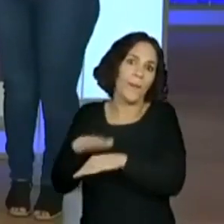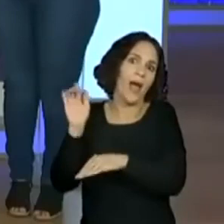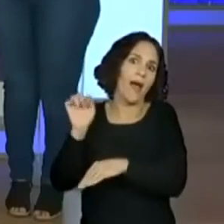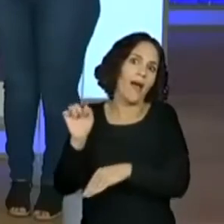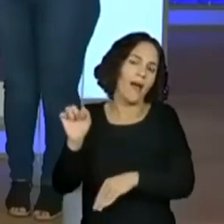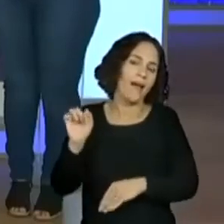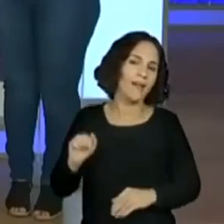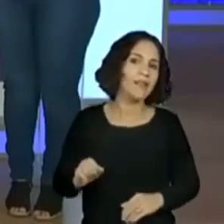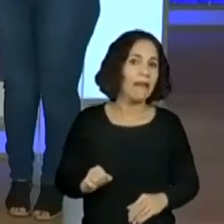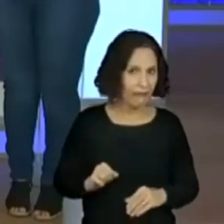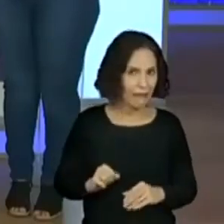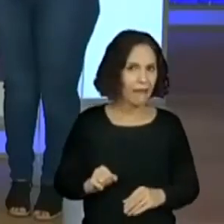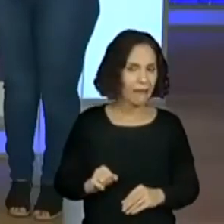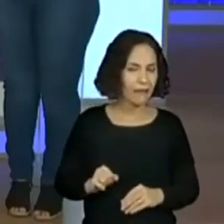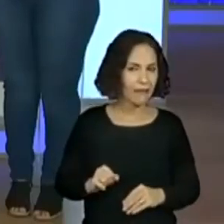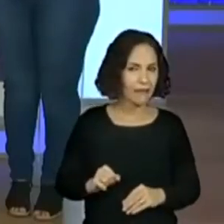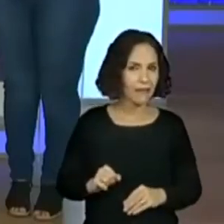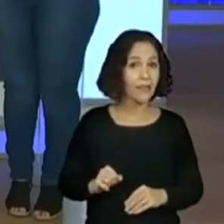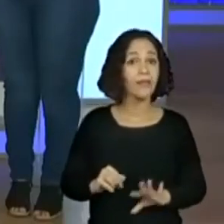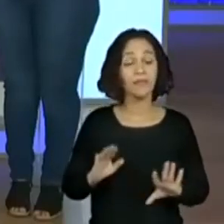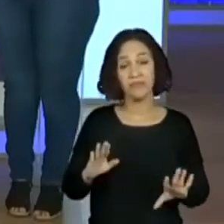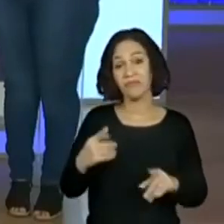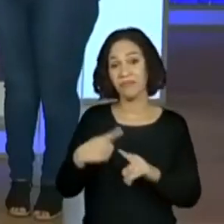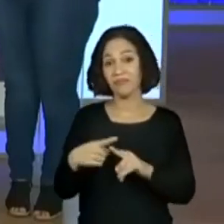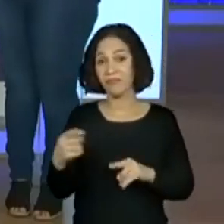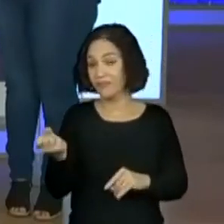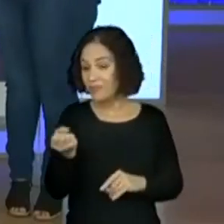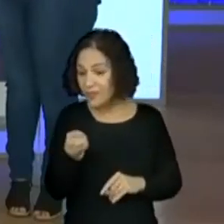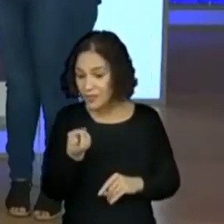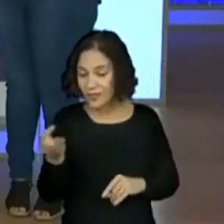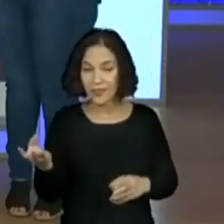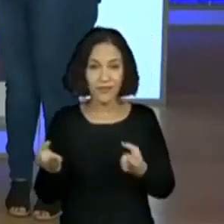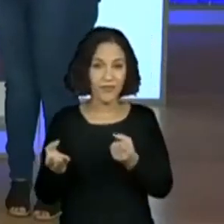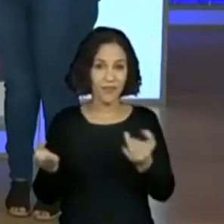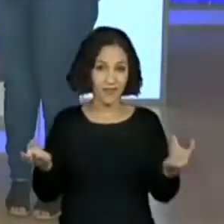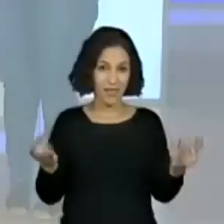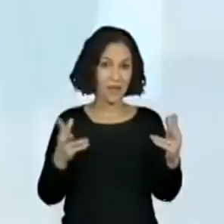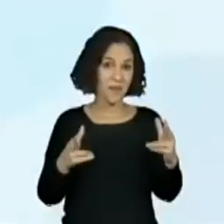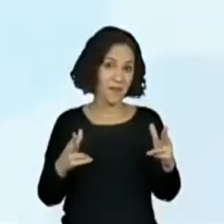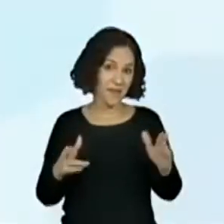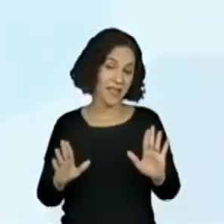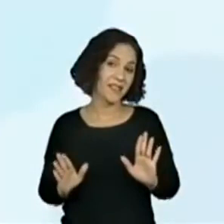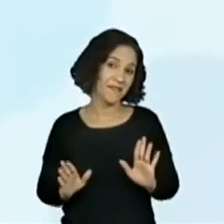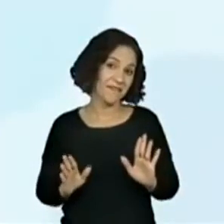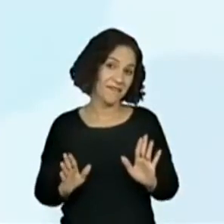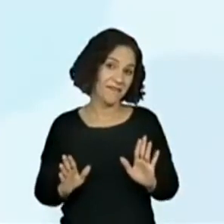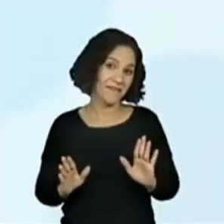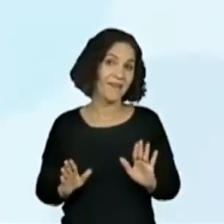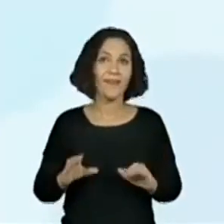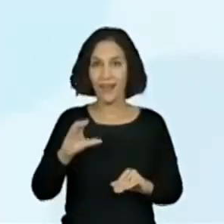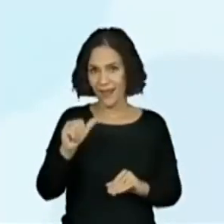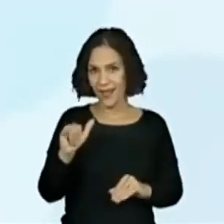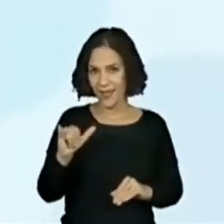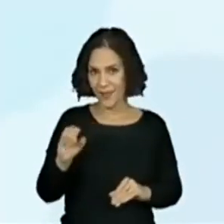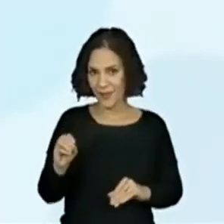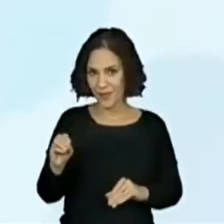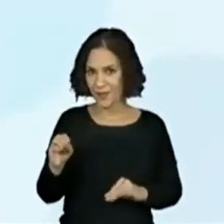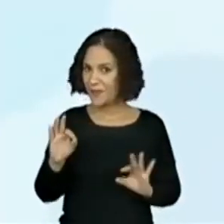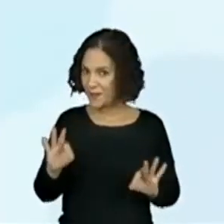Tem mais reais. Apesar dos dois estarem com a mesma quantidade de cédula, é o Caio. A resposta seria o Caio Henrique. Caio